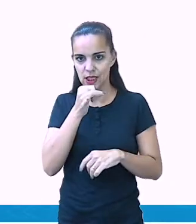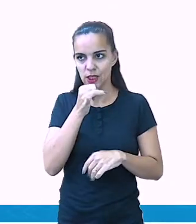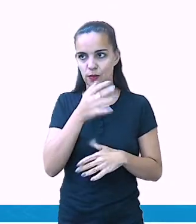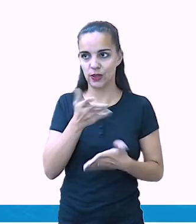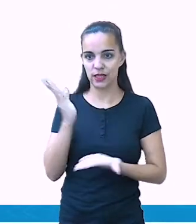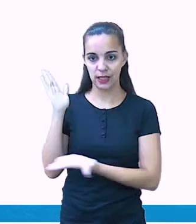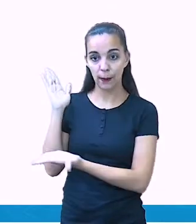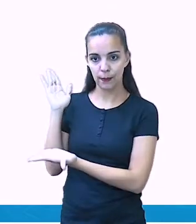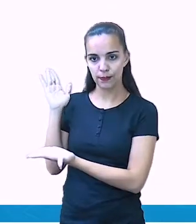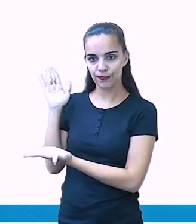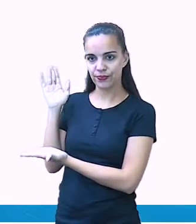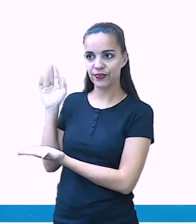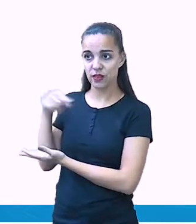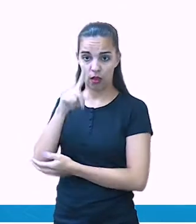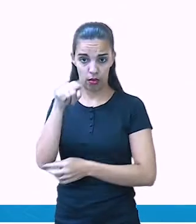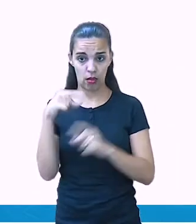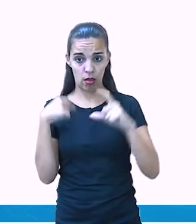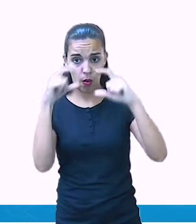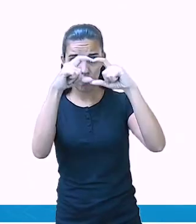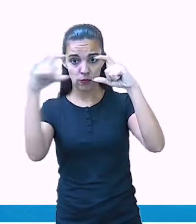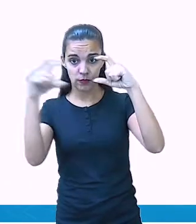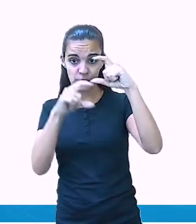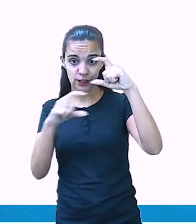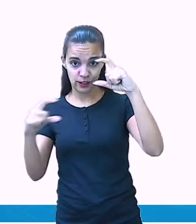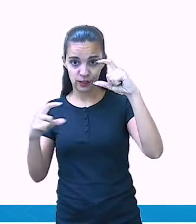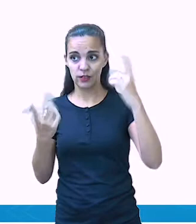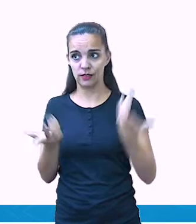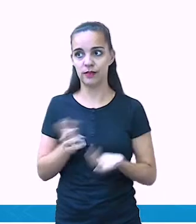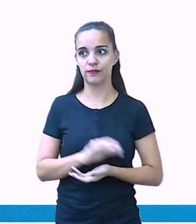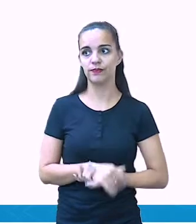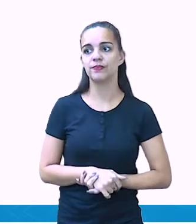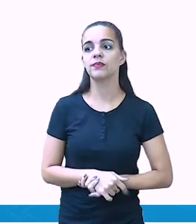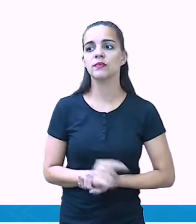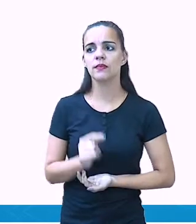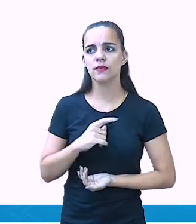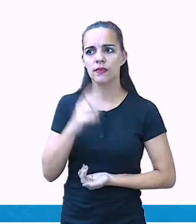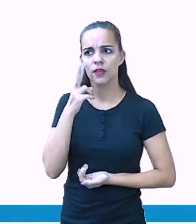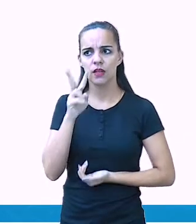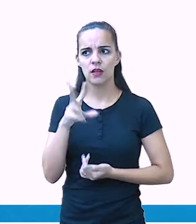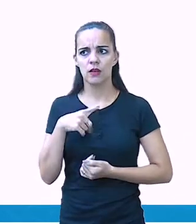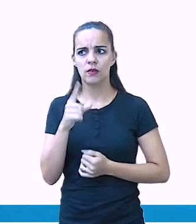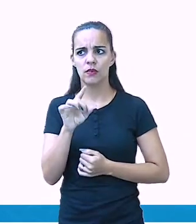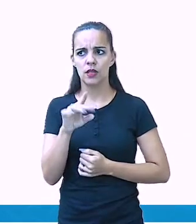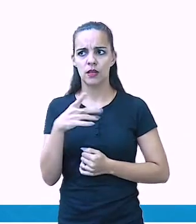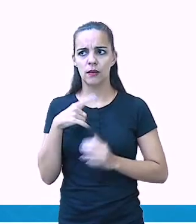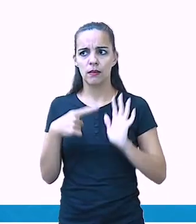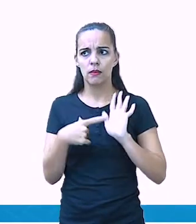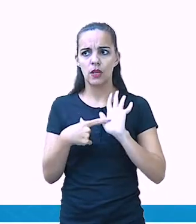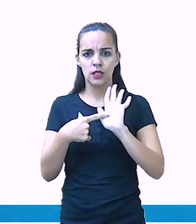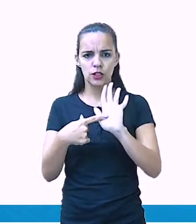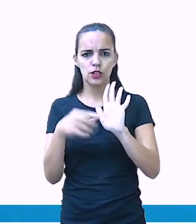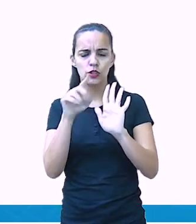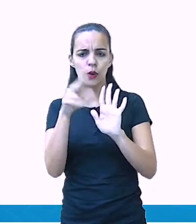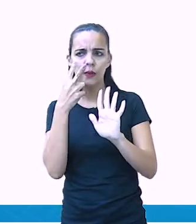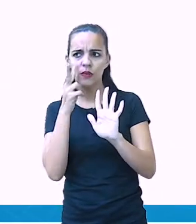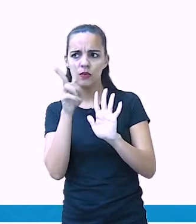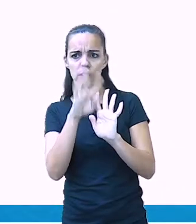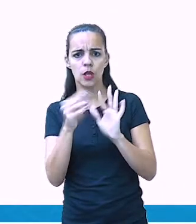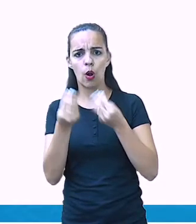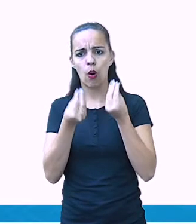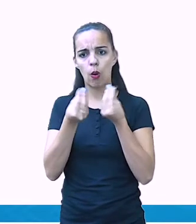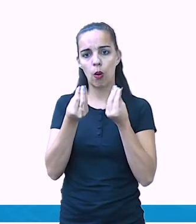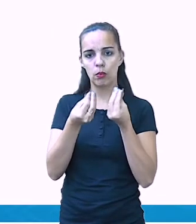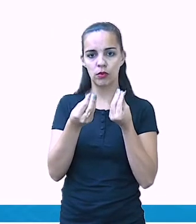isso. Olha lá, essa aí é uma tirinha. Não vou ler o texto para vocês agora, eu quero mostrar só como ele aparece. Então,